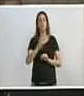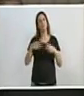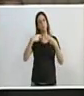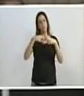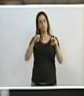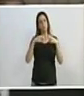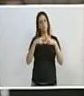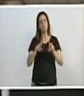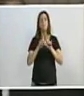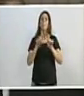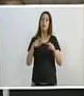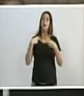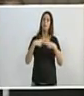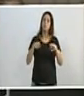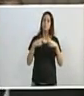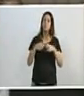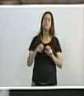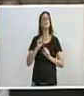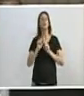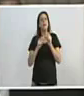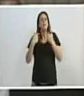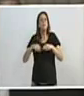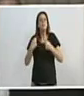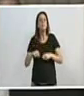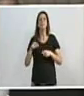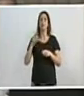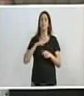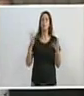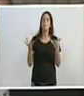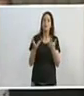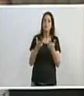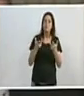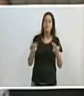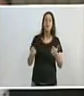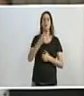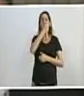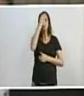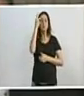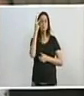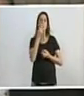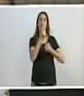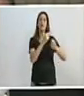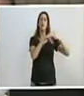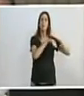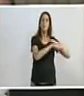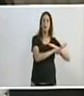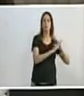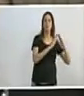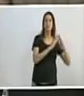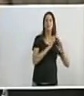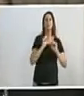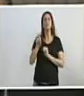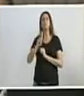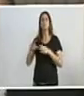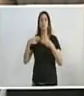meios para atrair o passageiro, ou senão fica difícil. E Vossa Excelência tem muita razão na sua colocação. Vossa Excelência